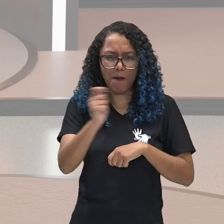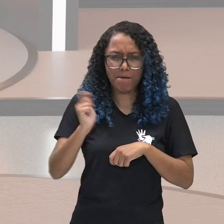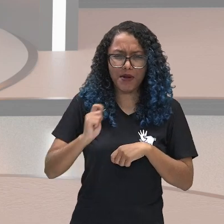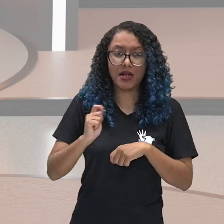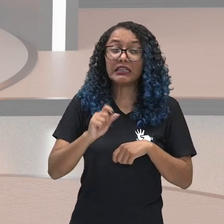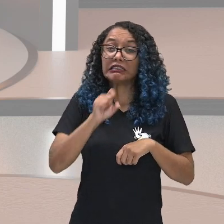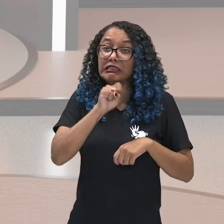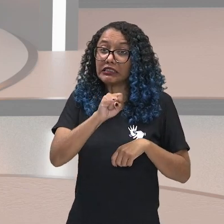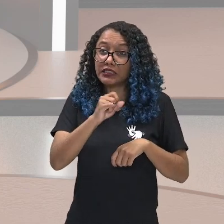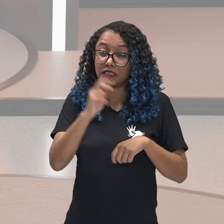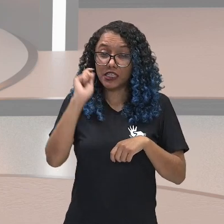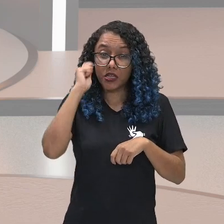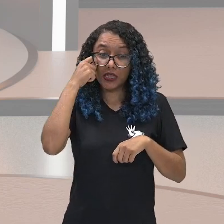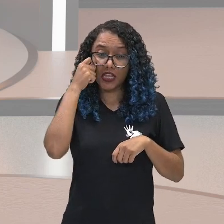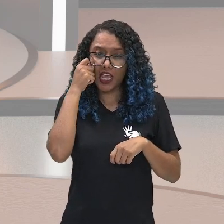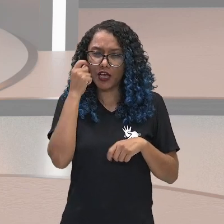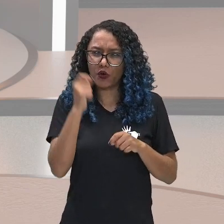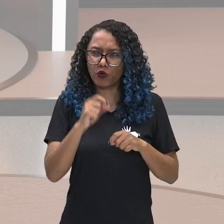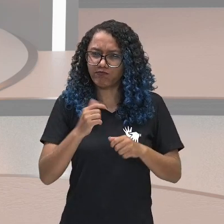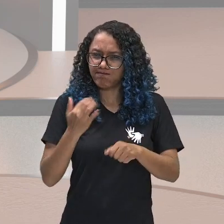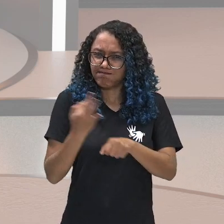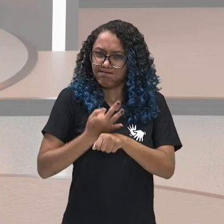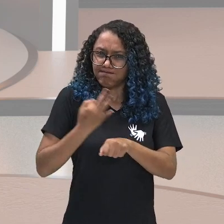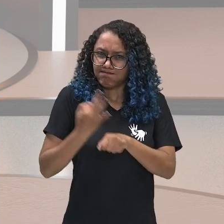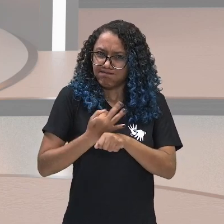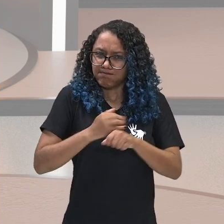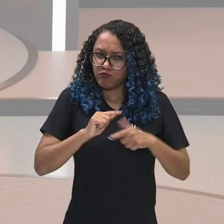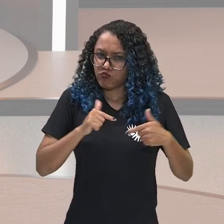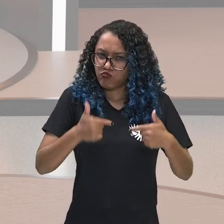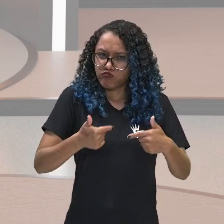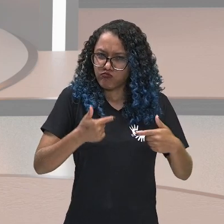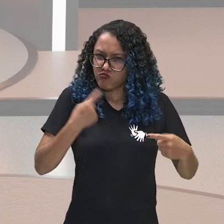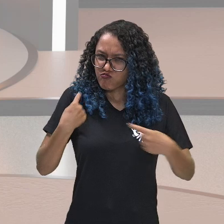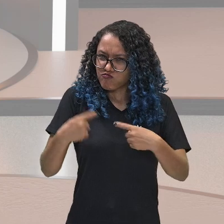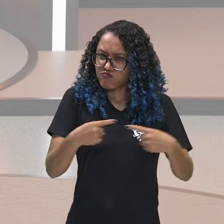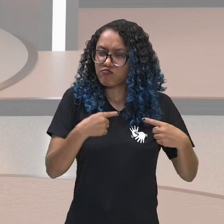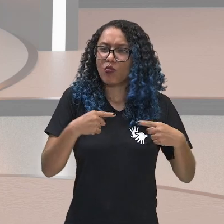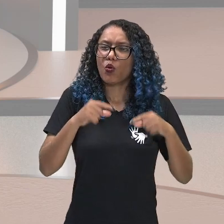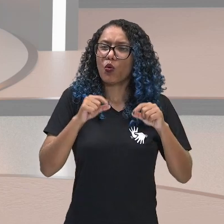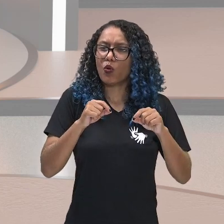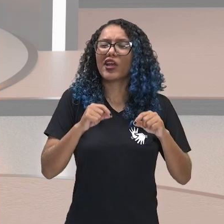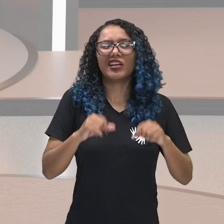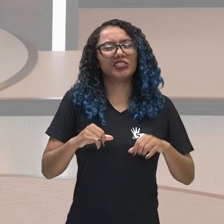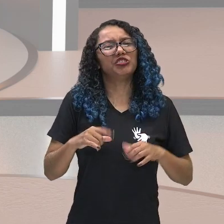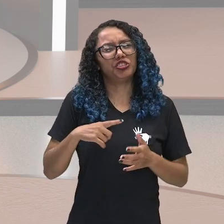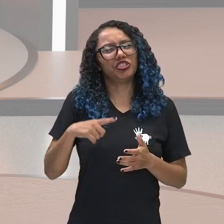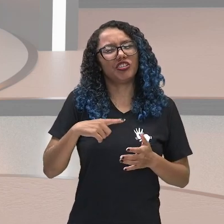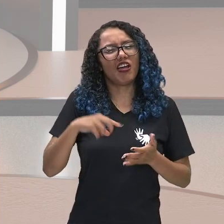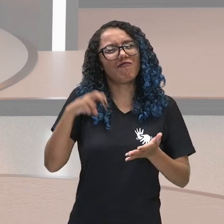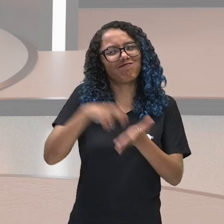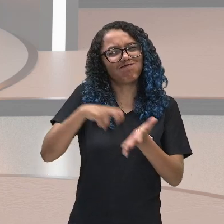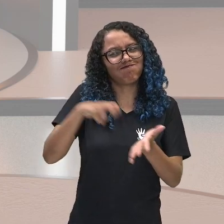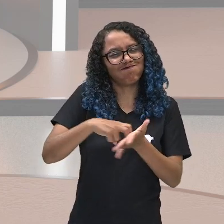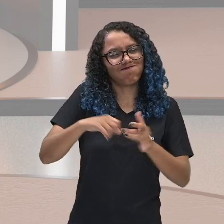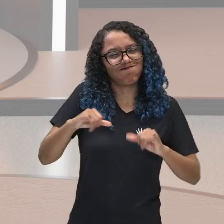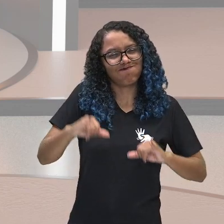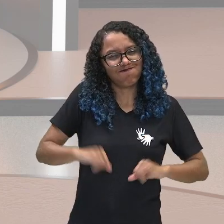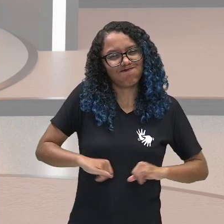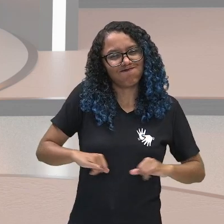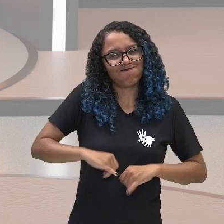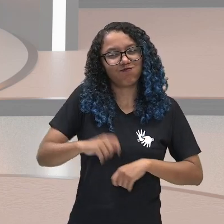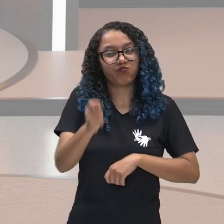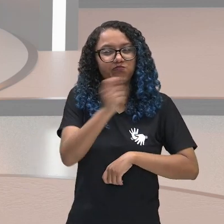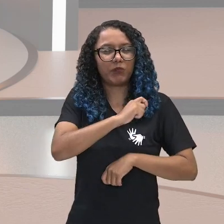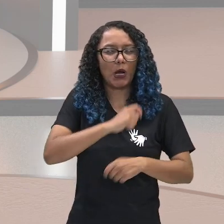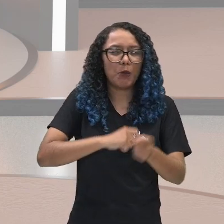fazer resistência, essa pessoa escravizada, ela sofria aí, né, castigos, então, corporais, inclusive,